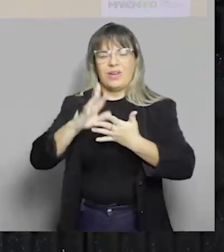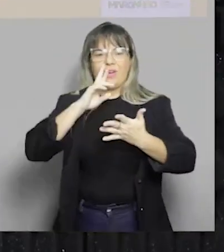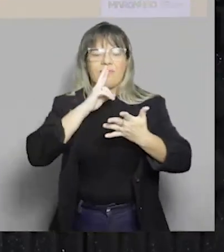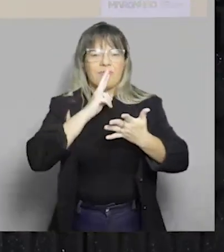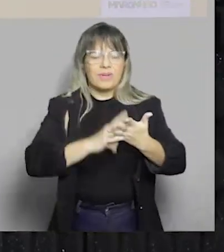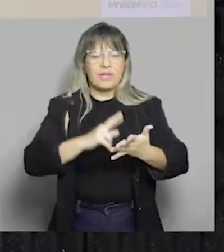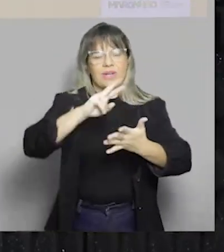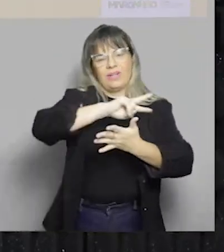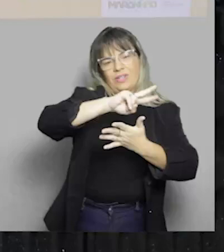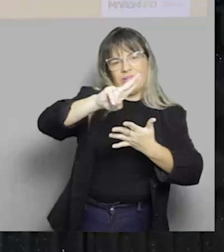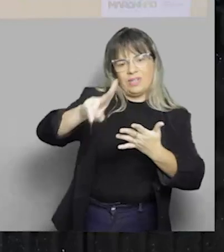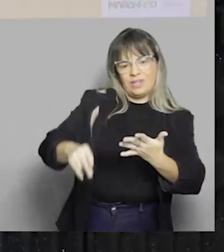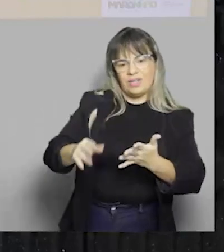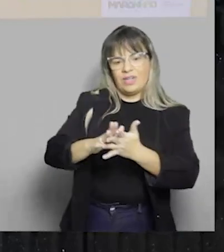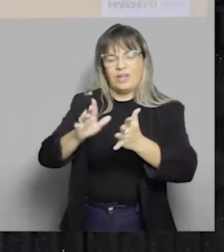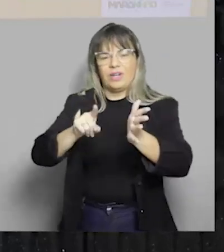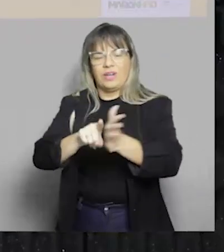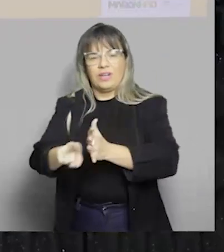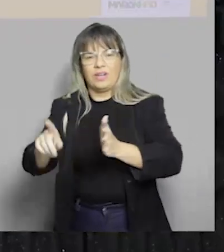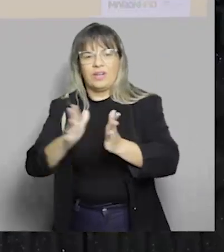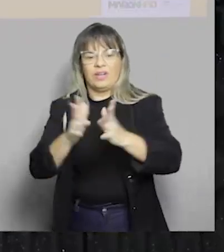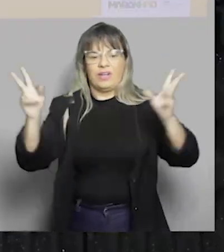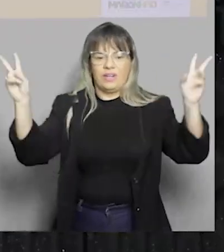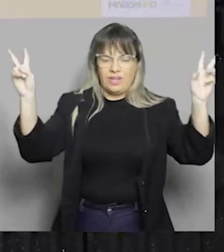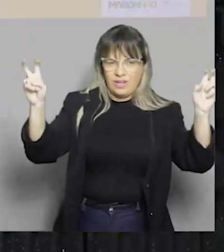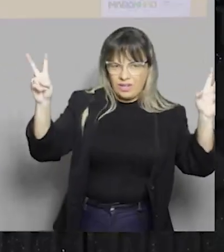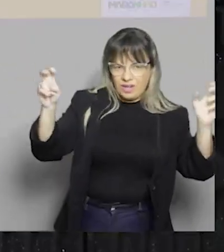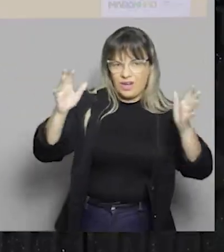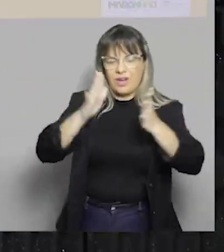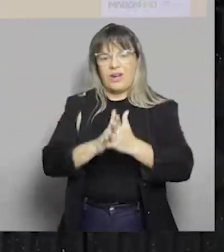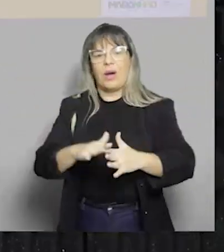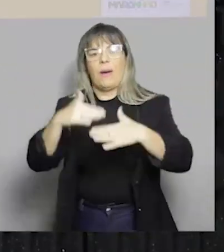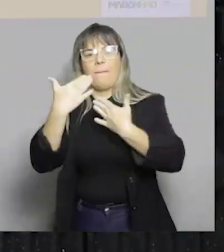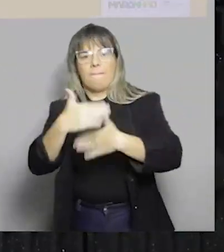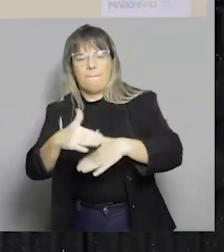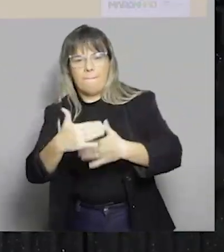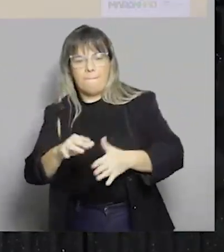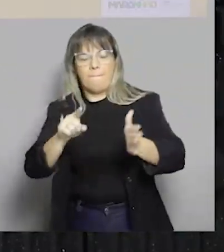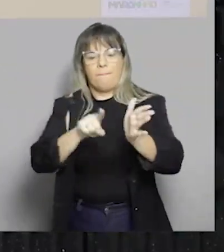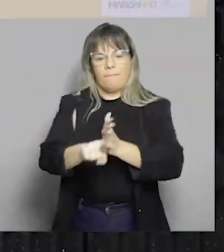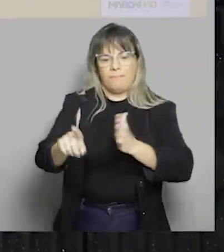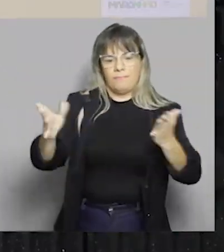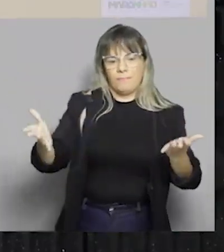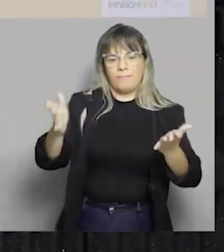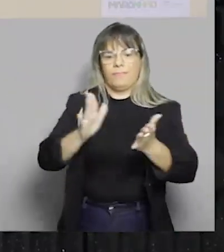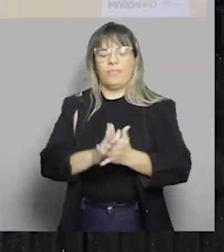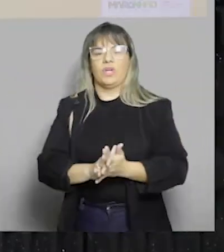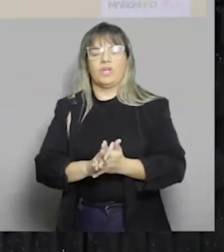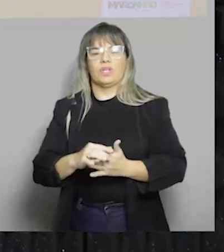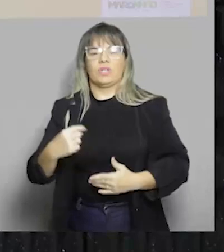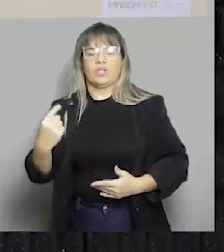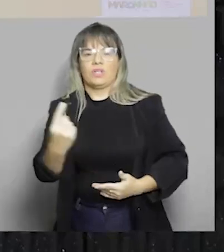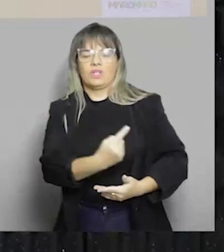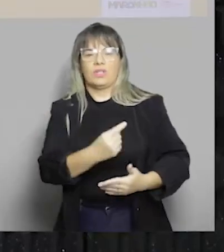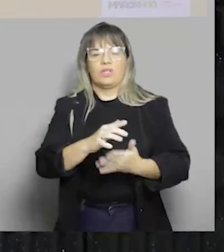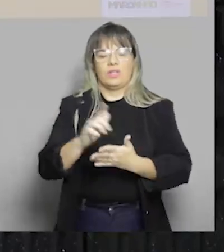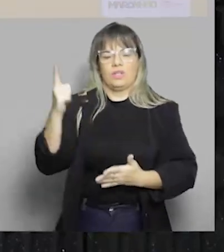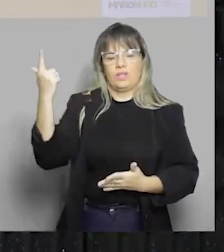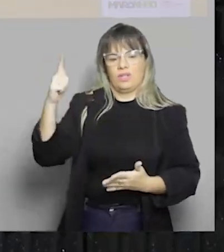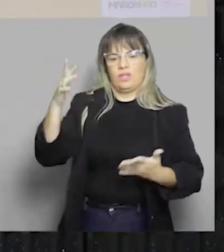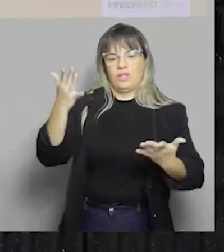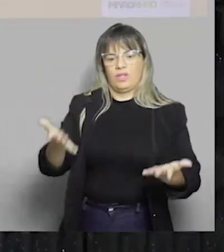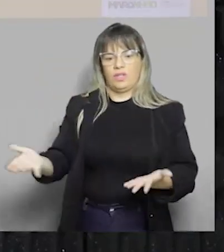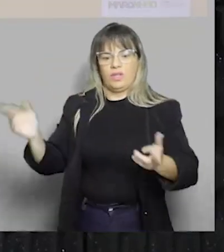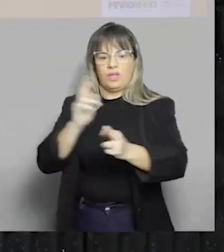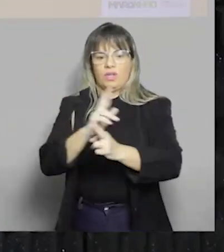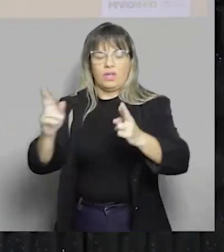resolução de variadas questões, sobre as temáticas mais abordadas que o Enem mais contempla. Estamos, em Geografia, respondendo questões atreladas